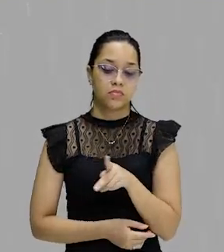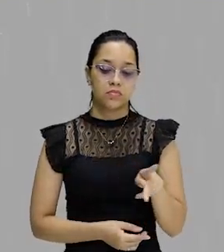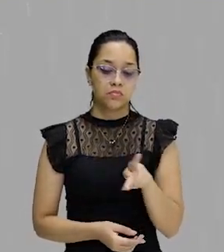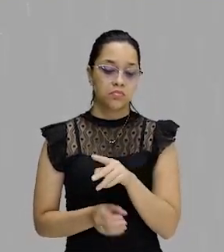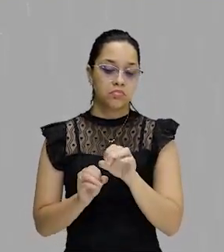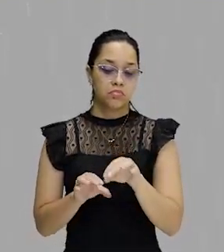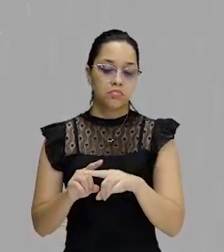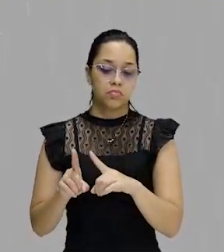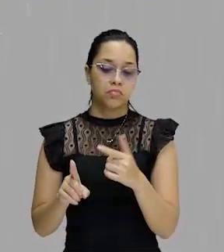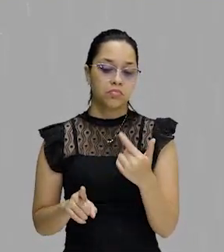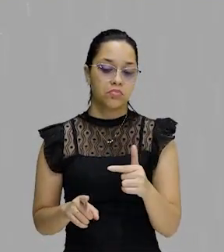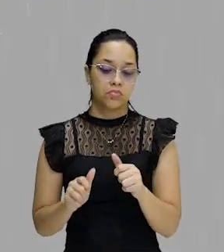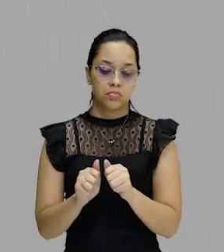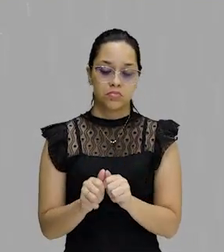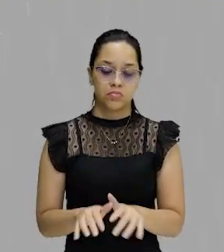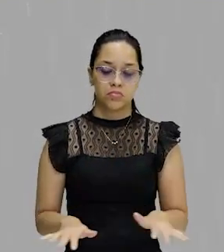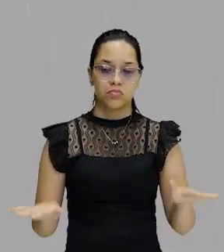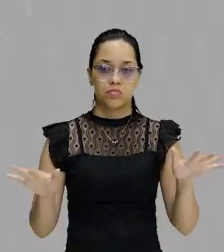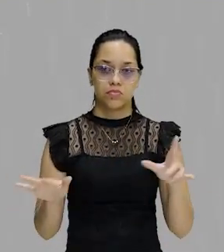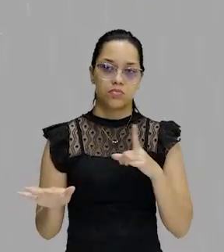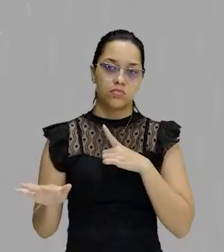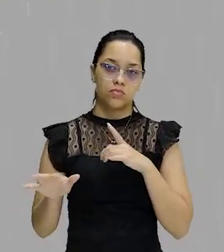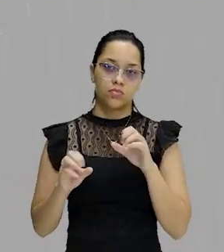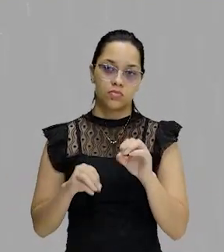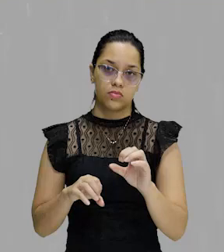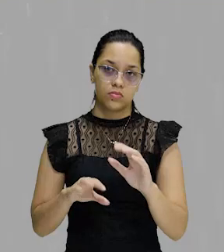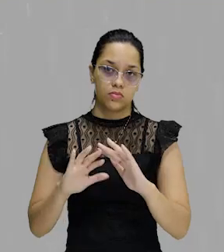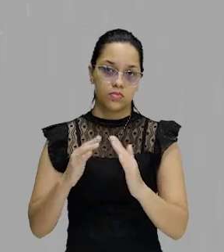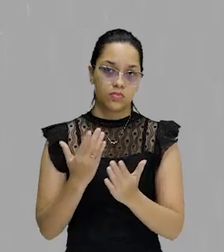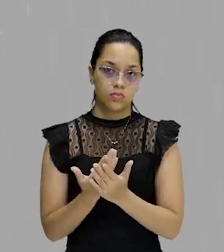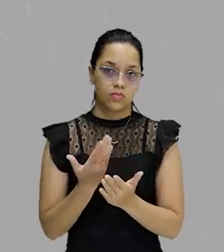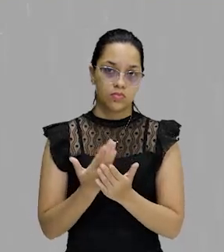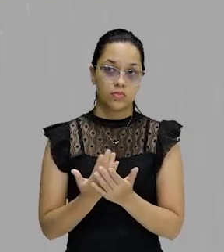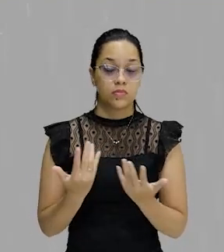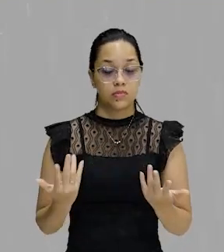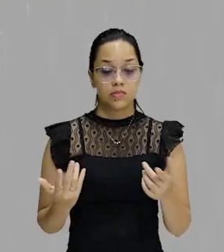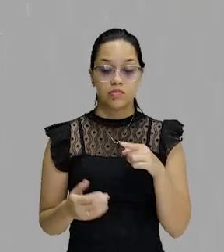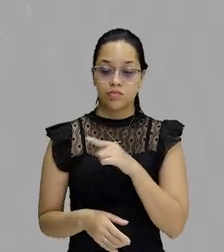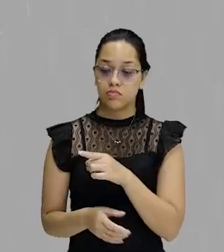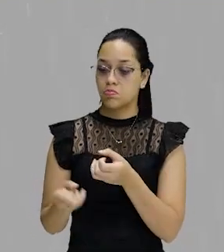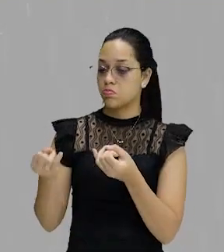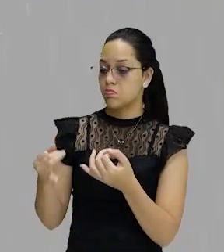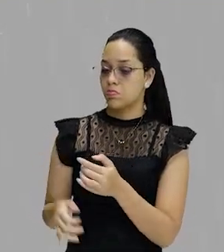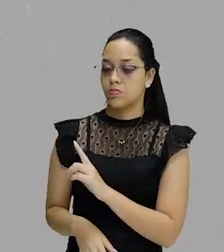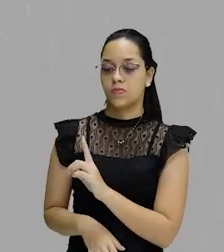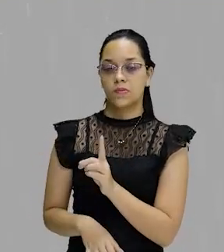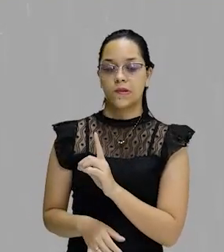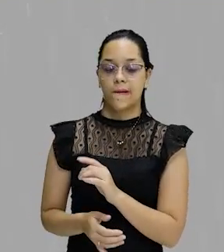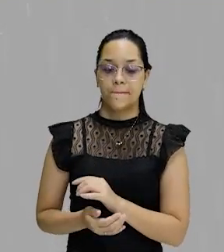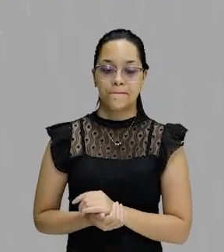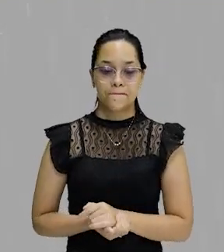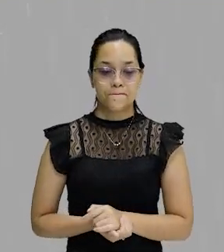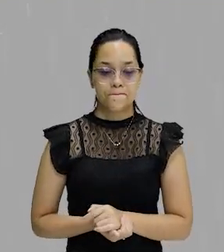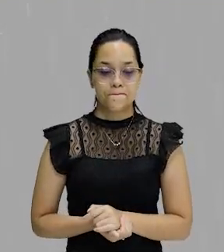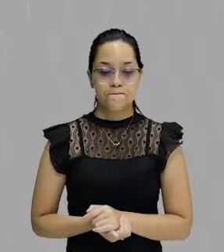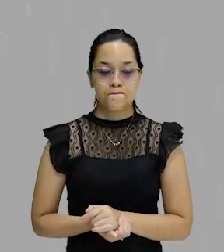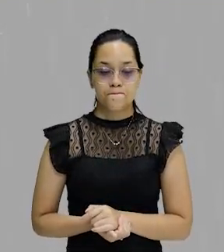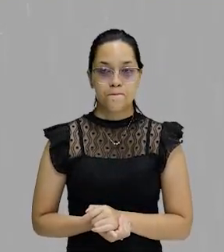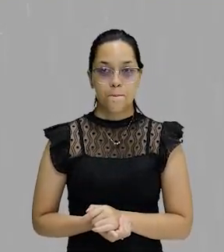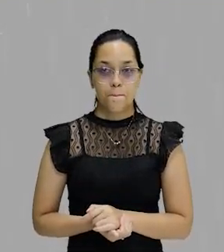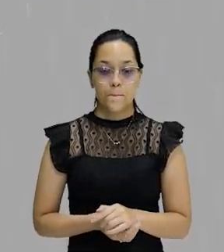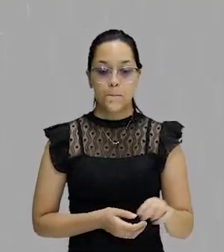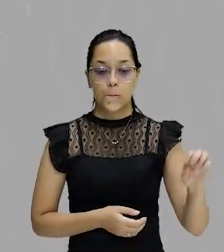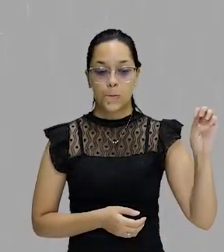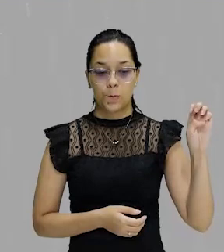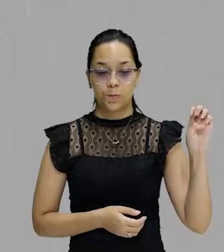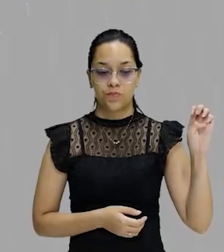estão falando de uma expansão da educação escolar. No caso, ele não está falando de uma expansão da educação escolar. Acúmulo